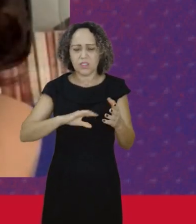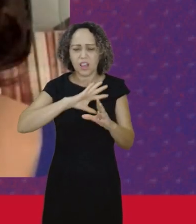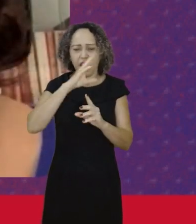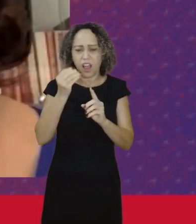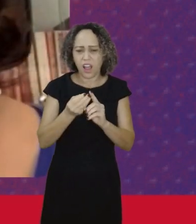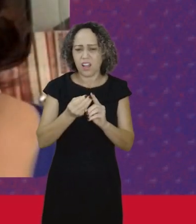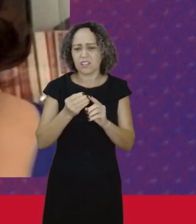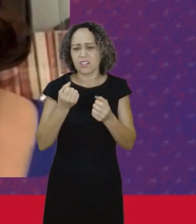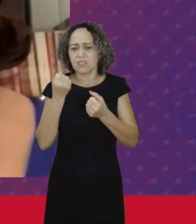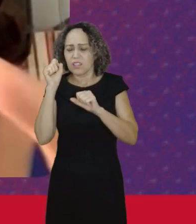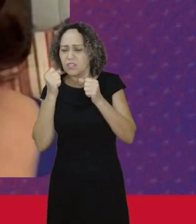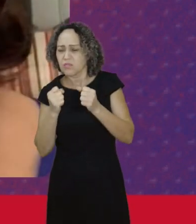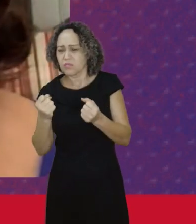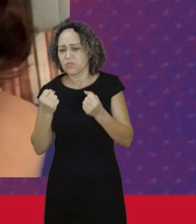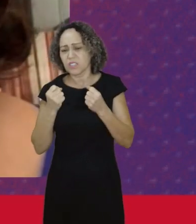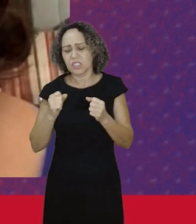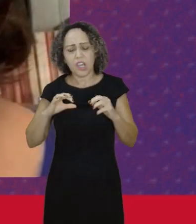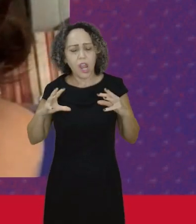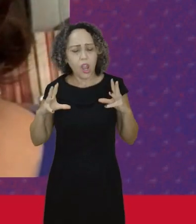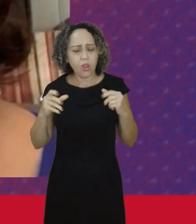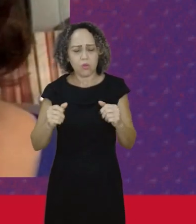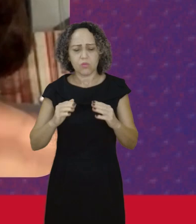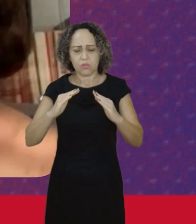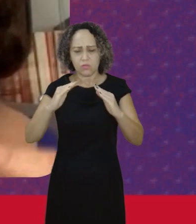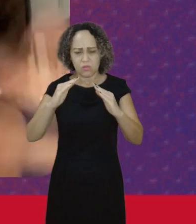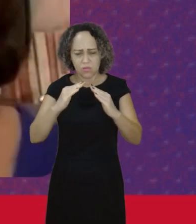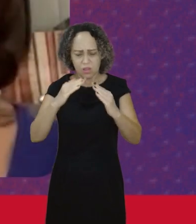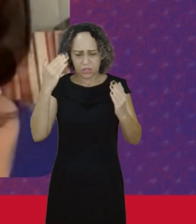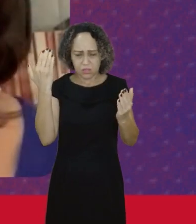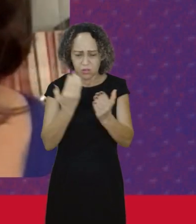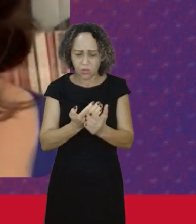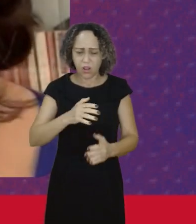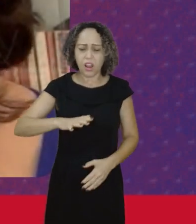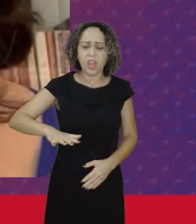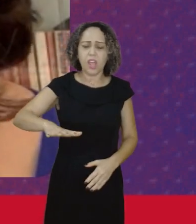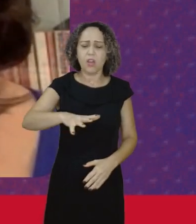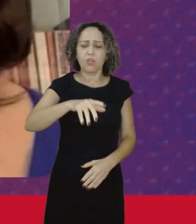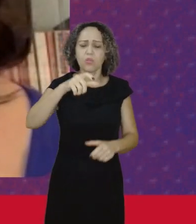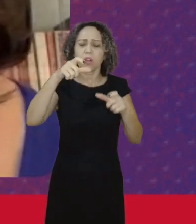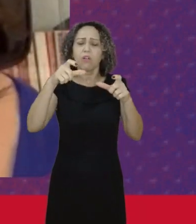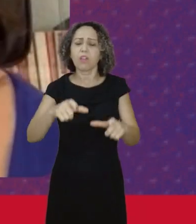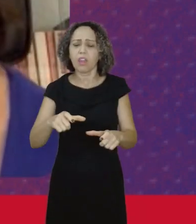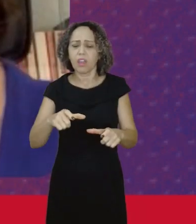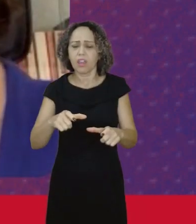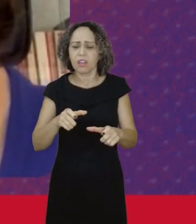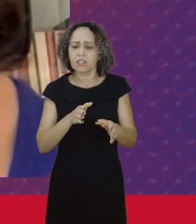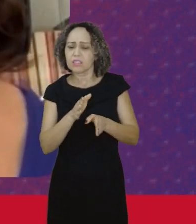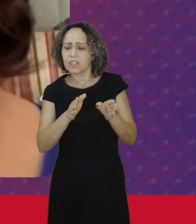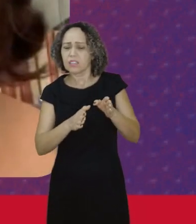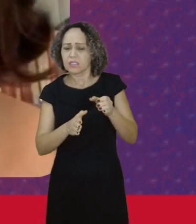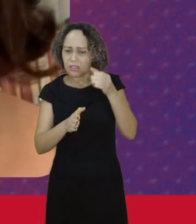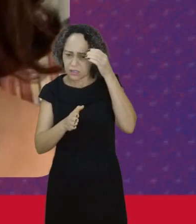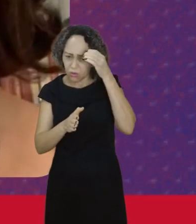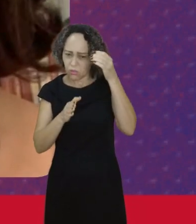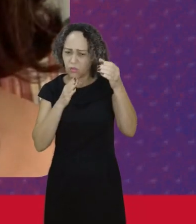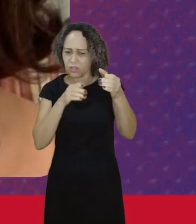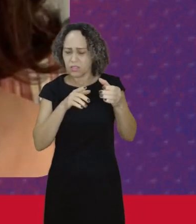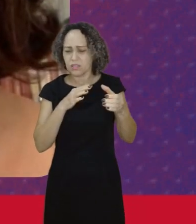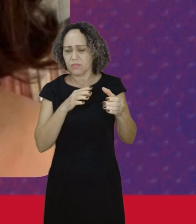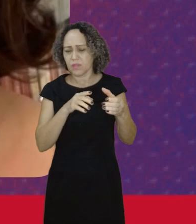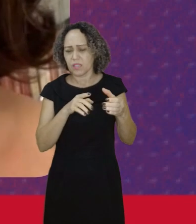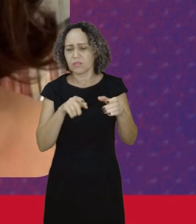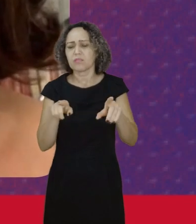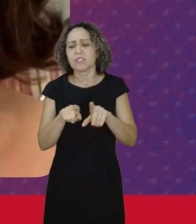educação física. A escola é um lugar de exercício, de acesso ao conhecimento, mas de reflexão sobre ele também.